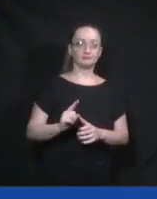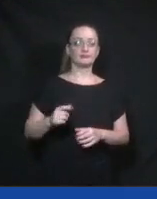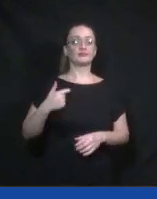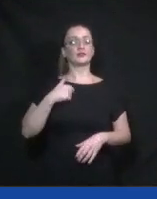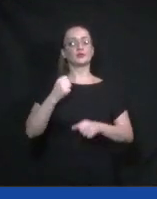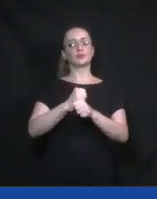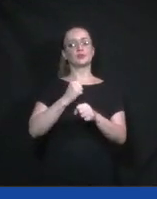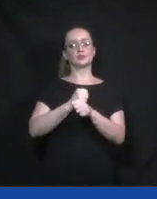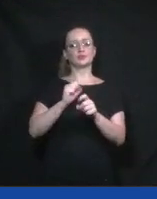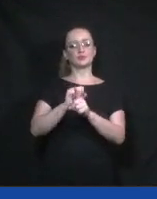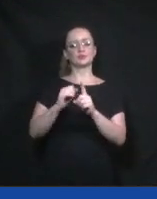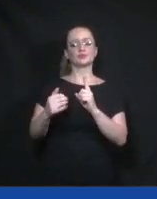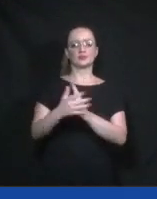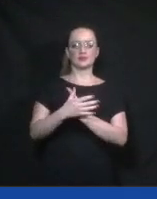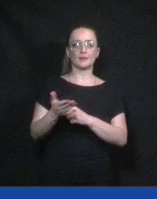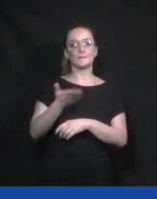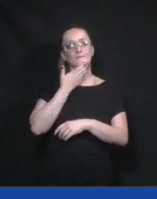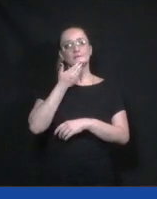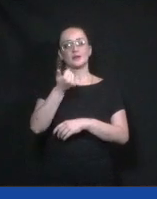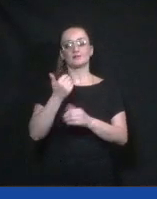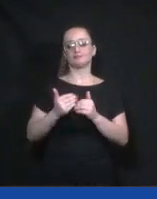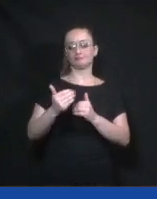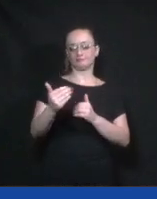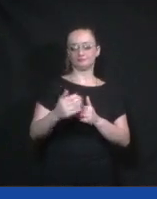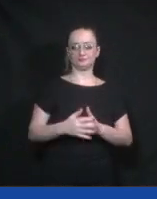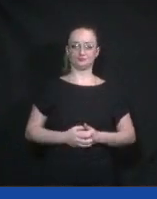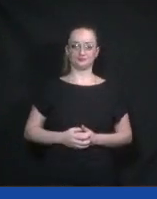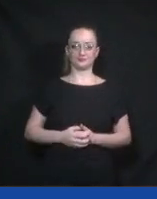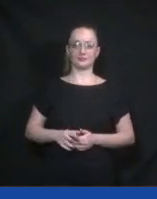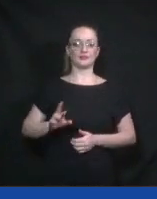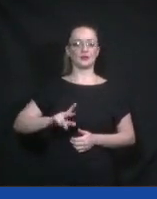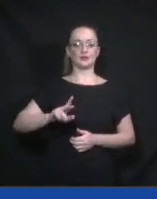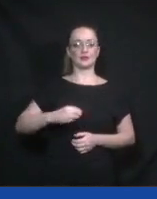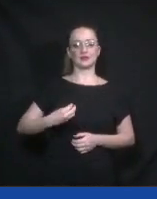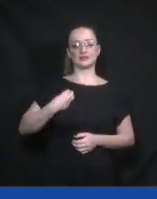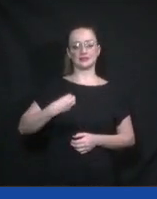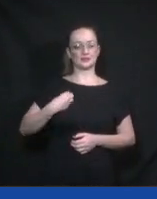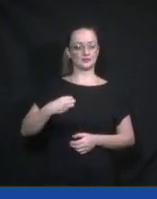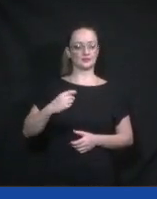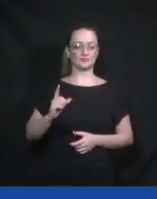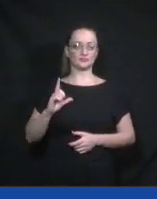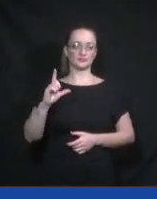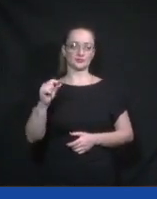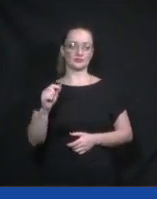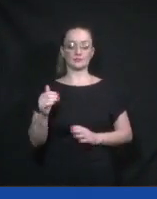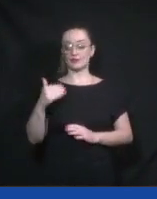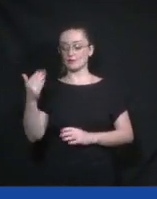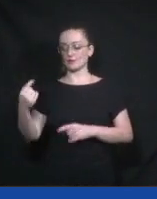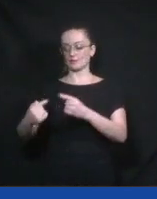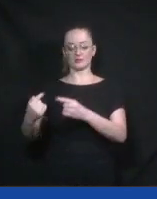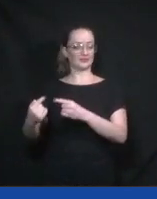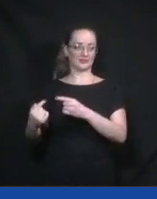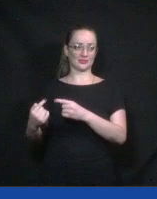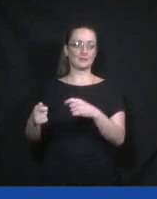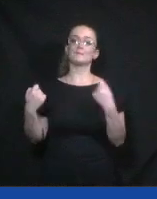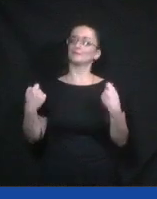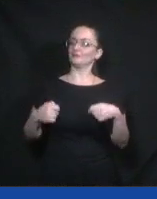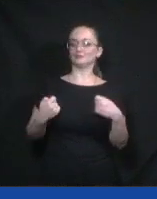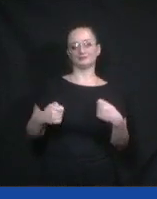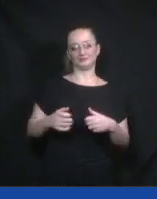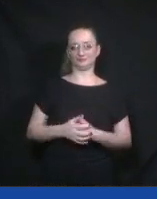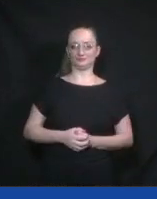construa uma sociedade melhor a partir daqui não existe saída fora da política e fora da